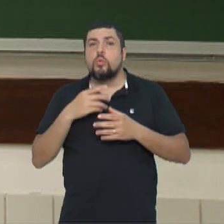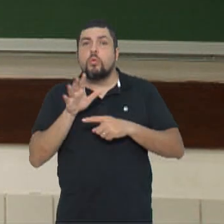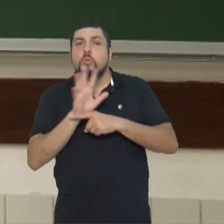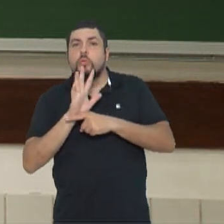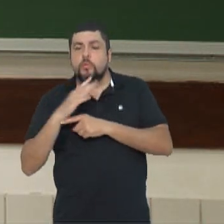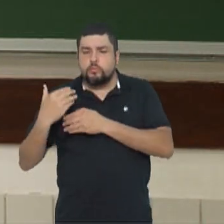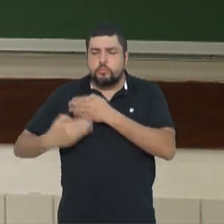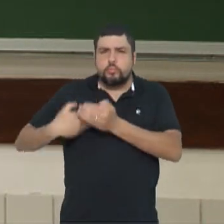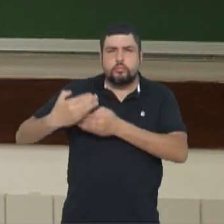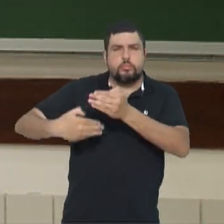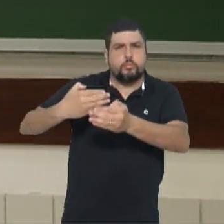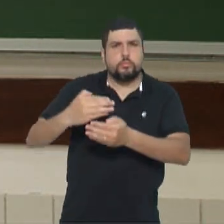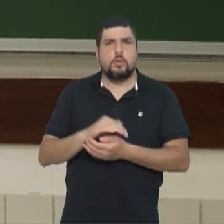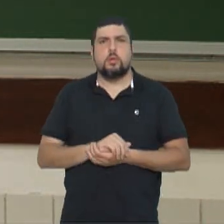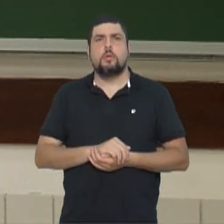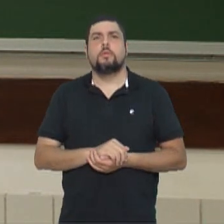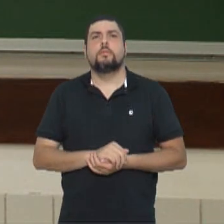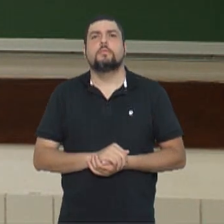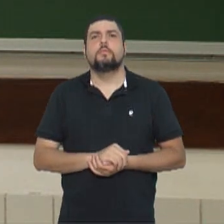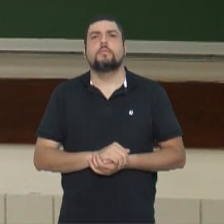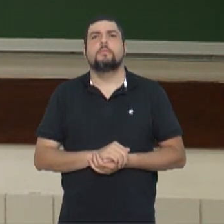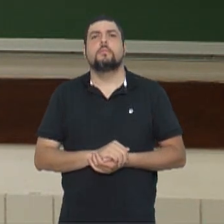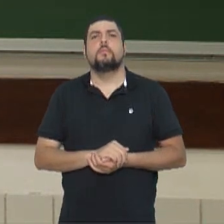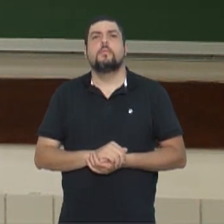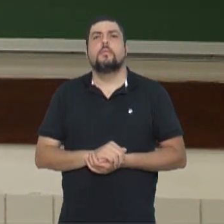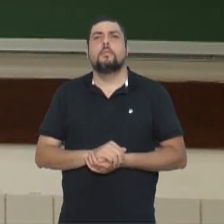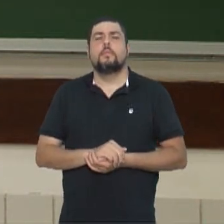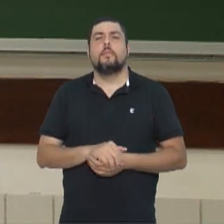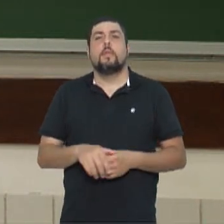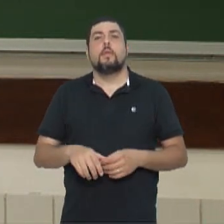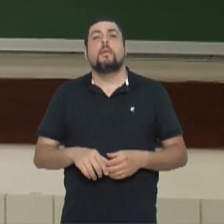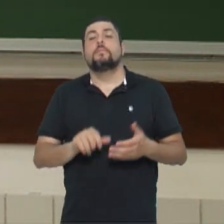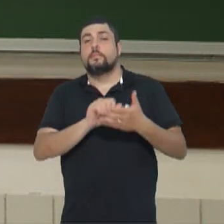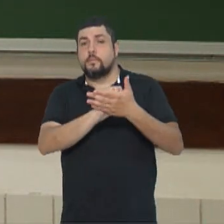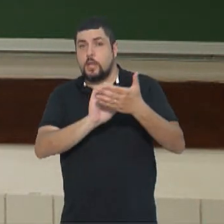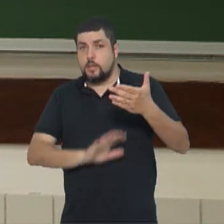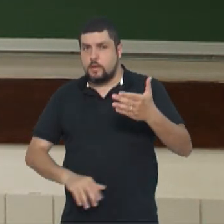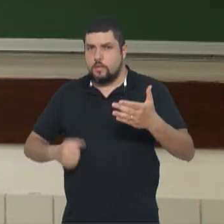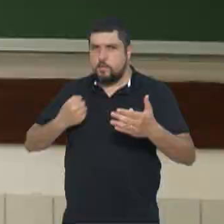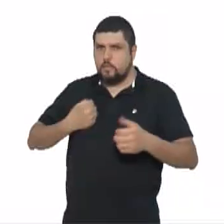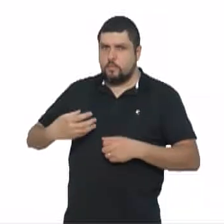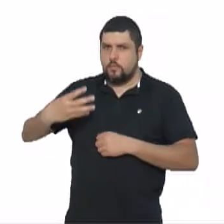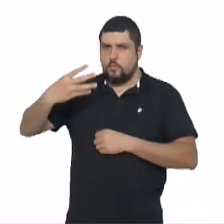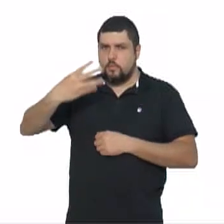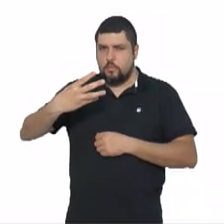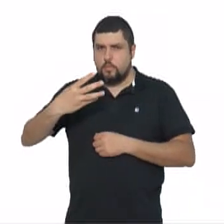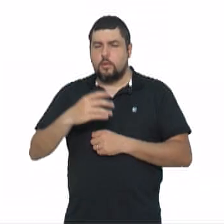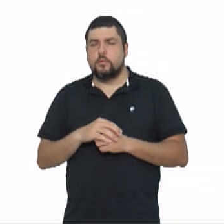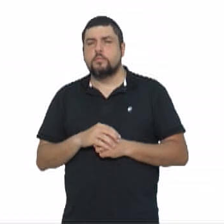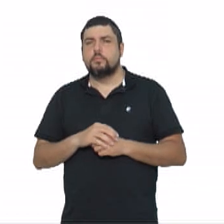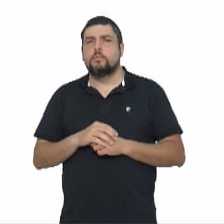né? Beleza? Então, planejando aí com perguntas, tá certo? Exercício 4 sobre isso que a gente acabou de